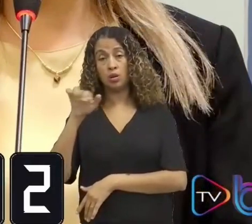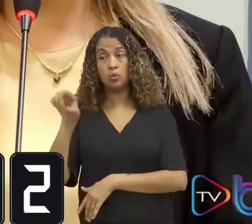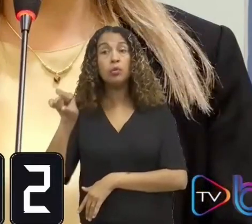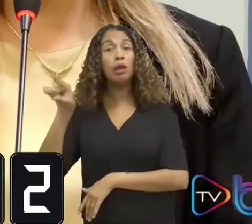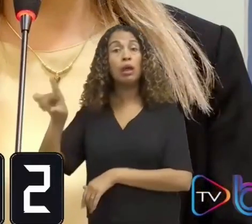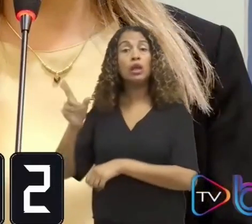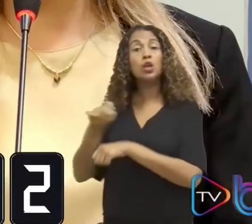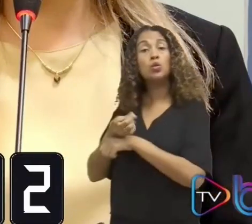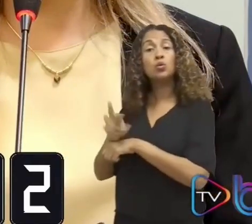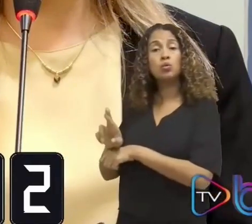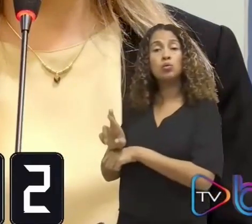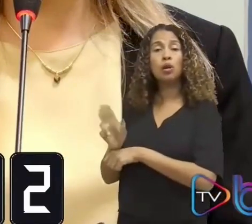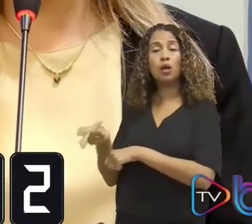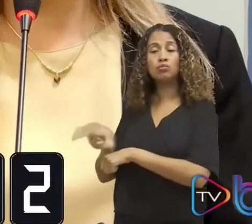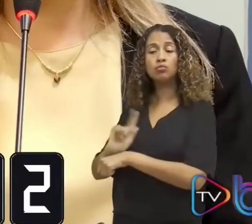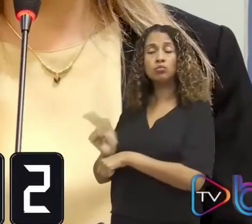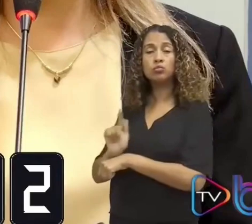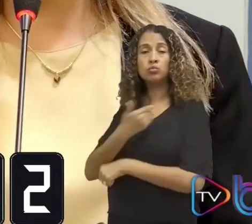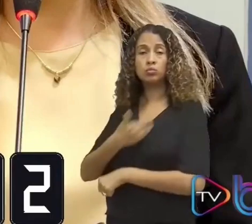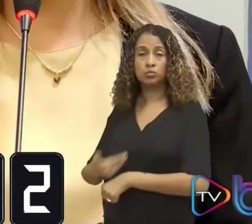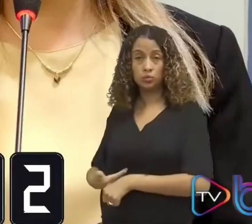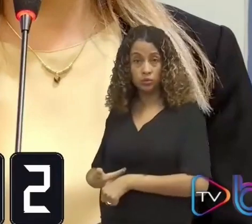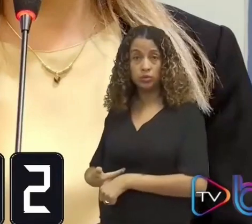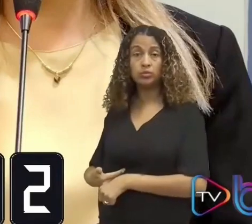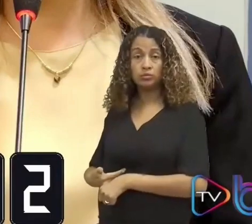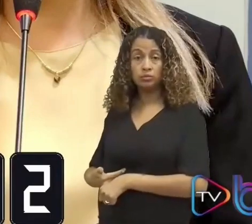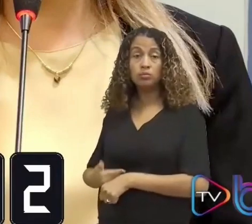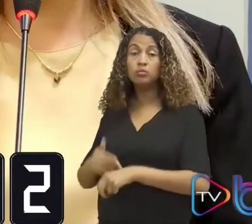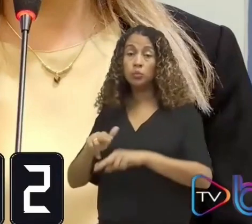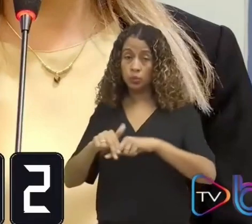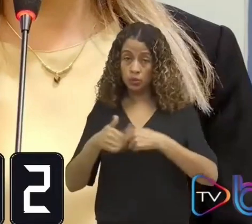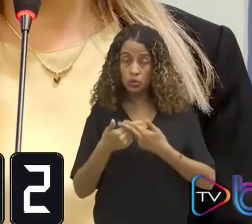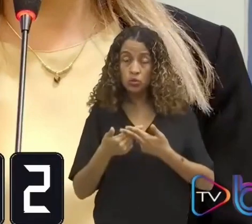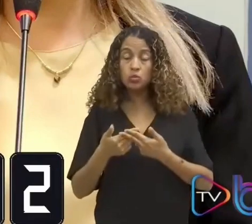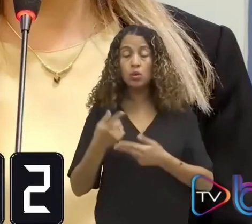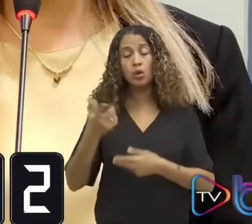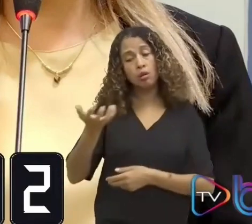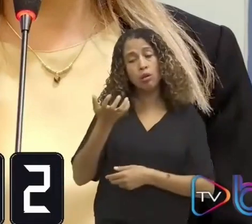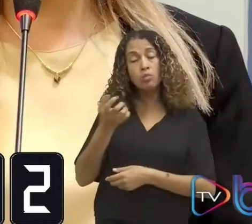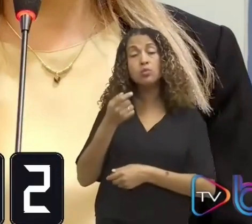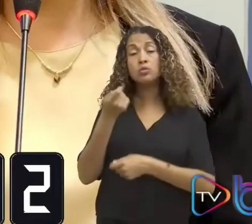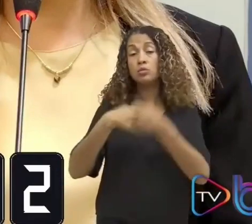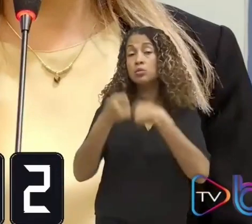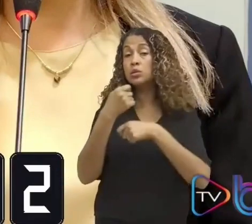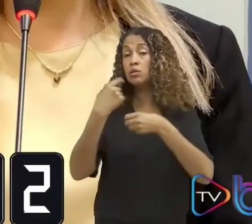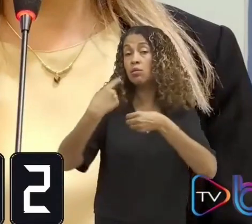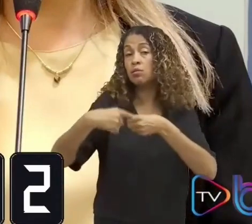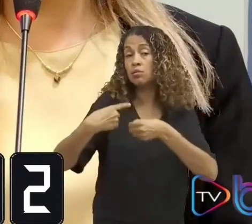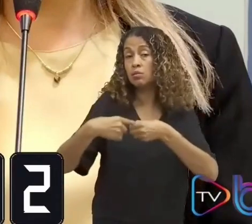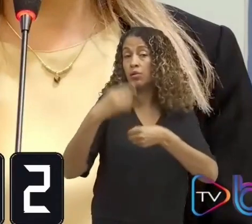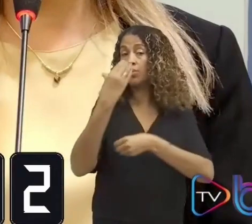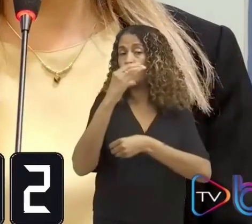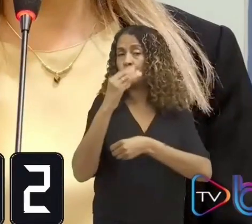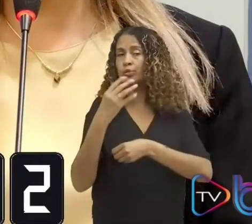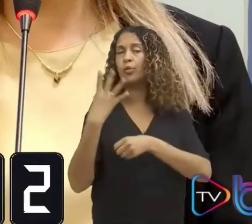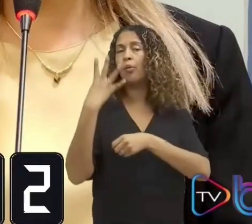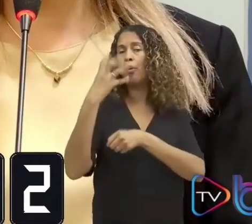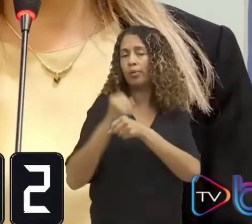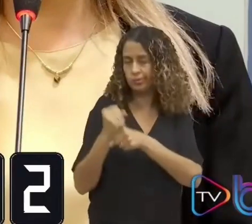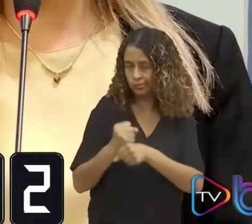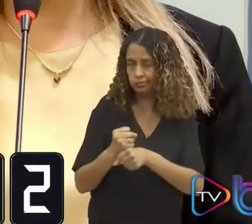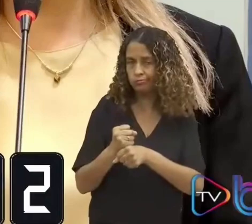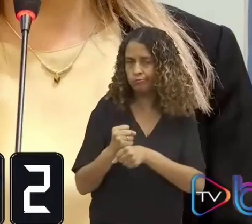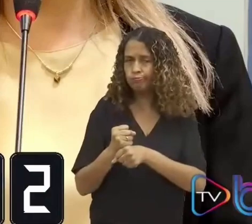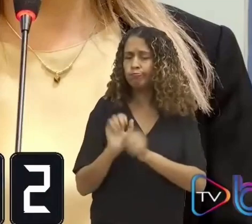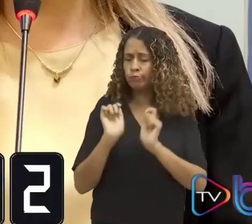gestão de políticas públicas. E para isso vamos administrar a cidade a quatro mãos, com muita eficiência e muito profissionalismo. Por isso eu